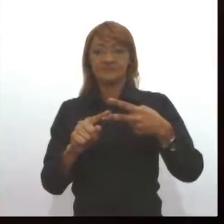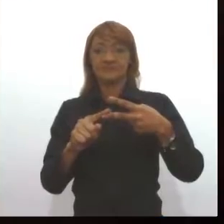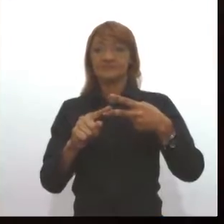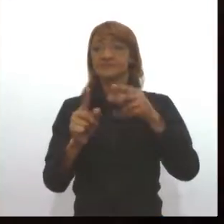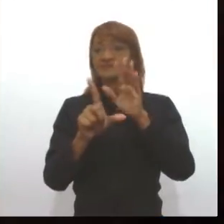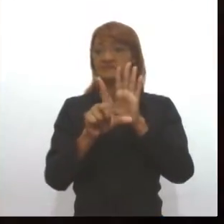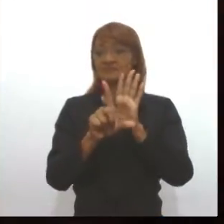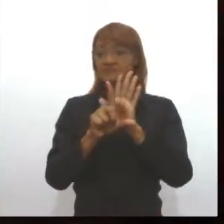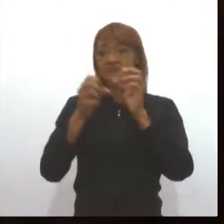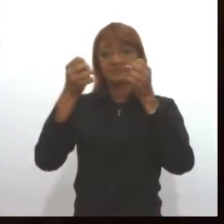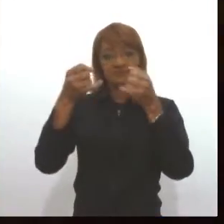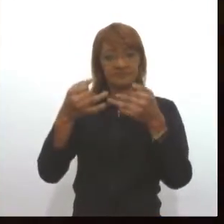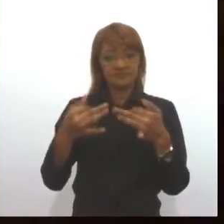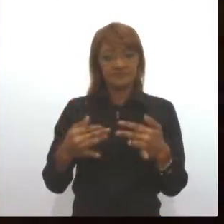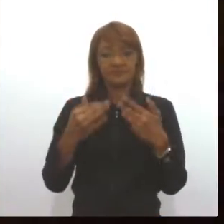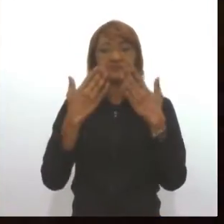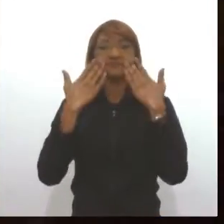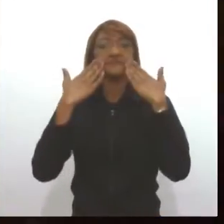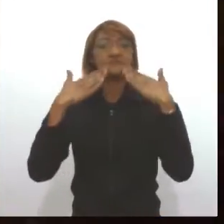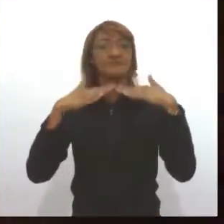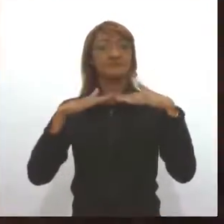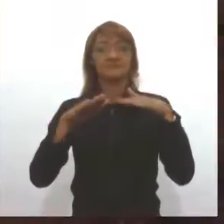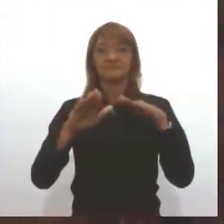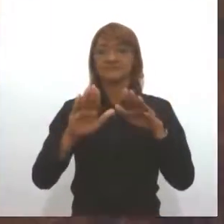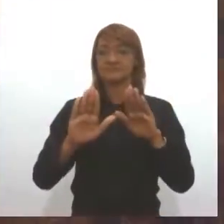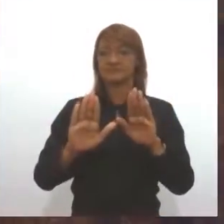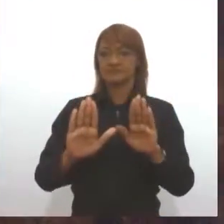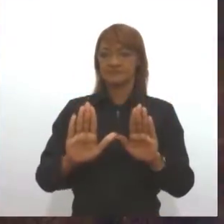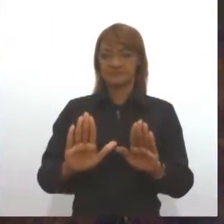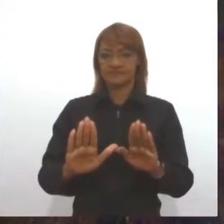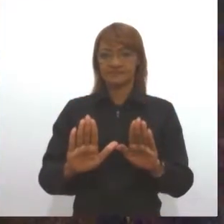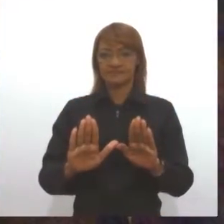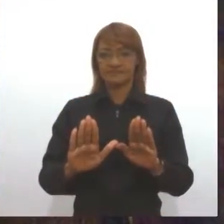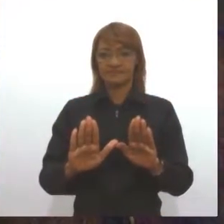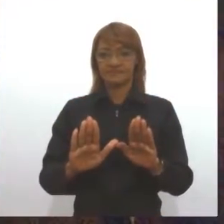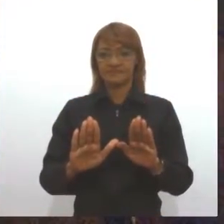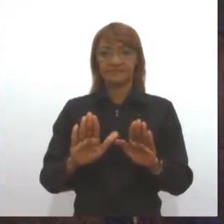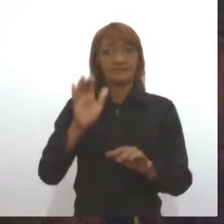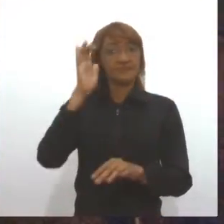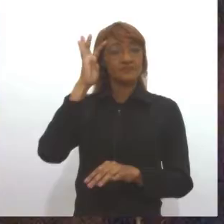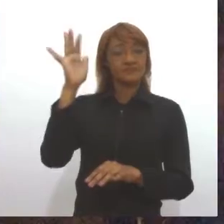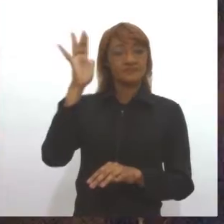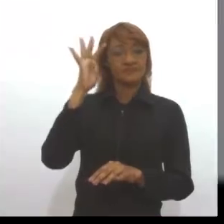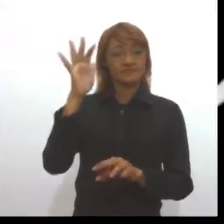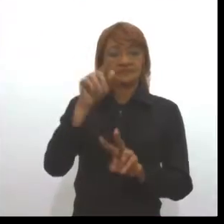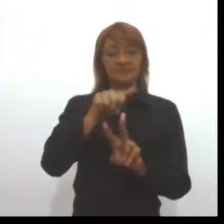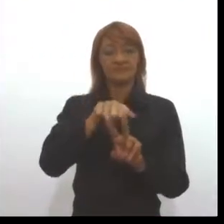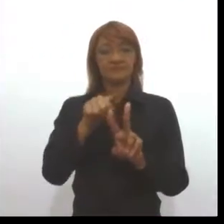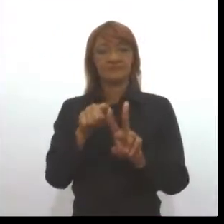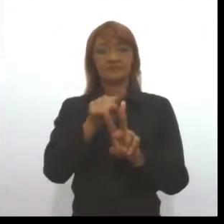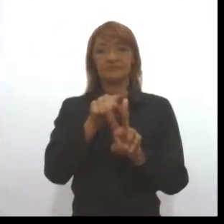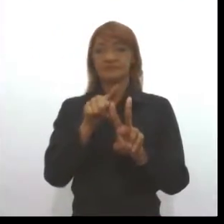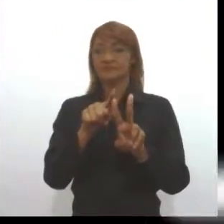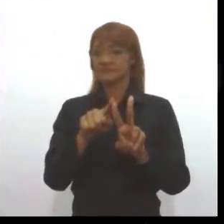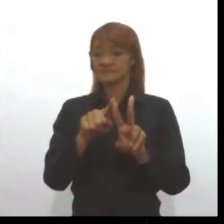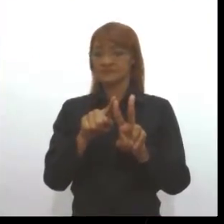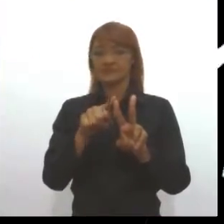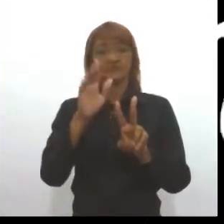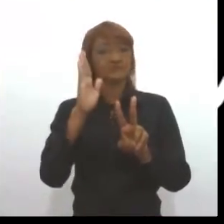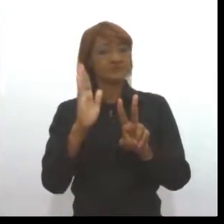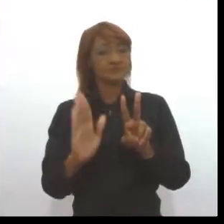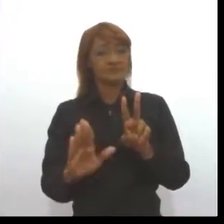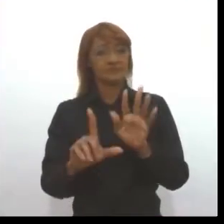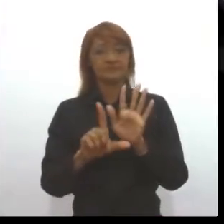natural e a lei sobrenatural. Há quem diga que essas duas leis são marcadas